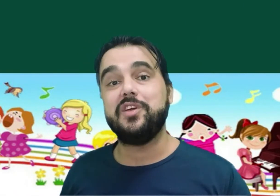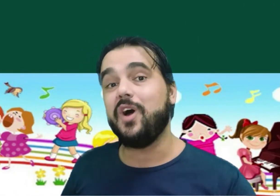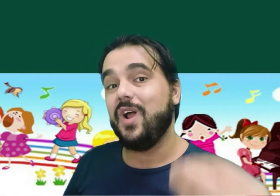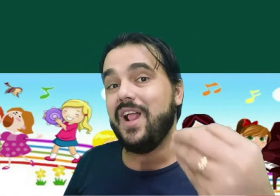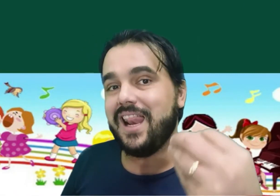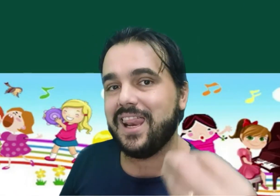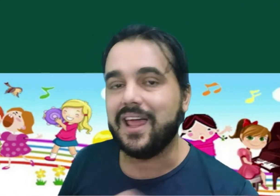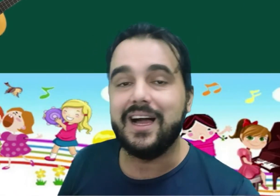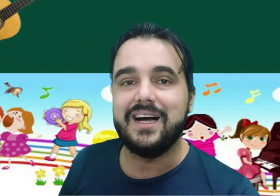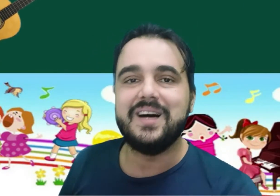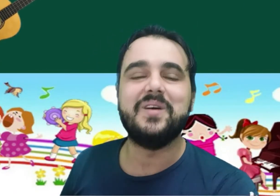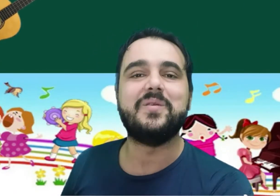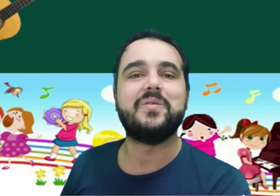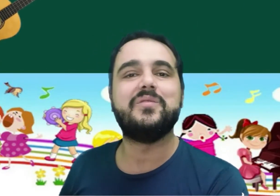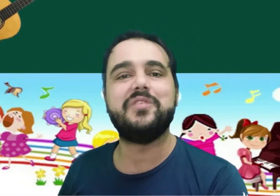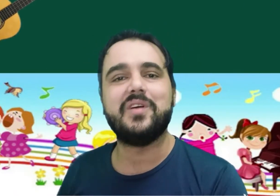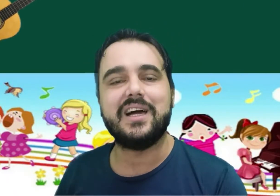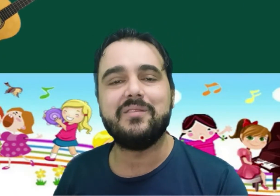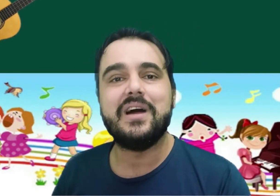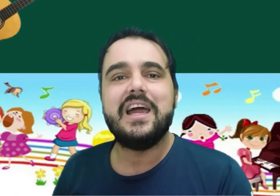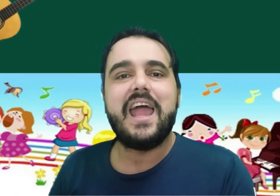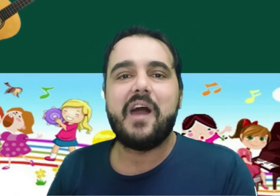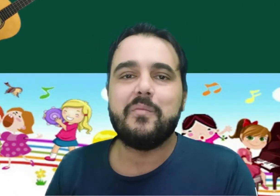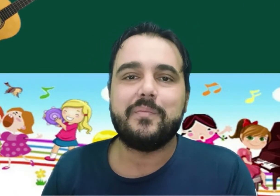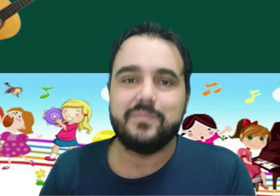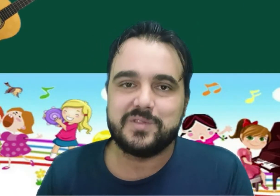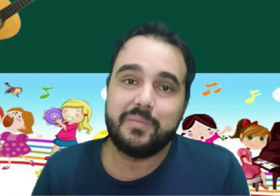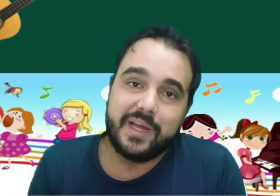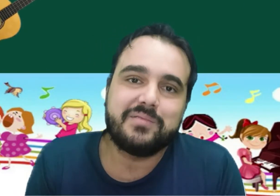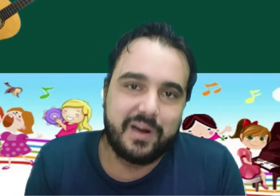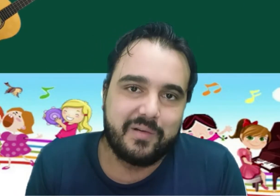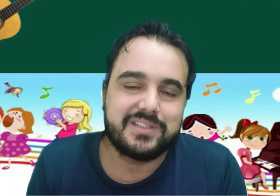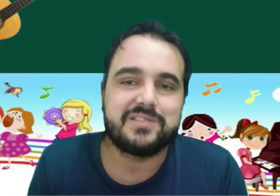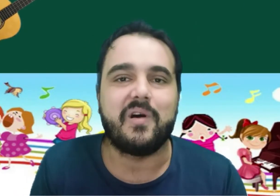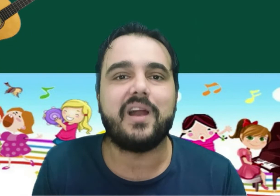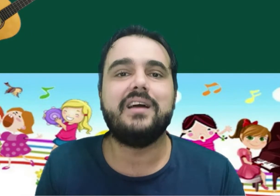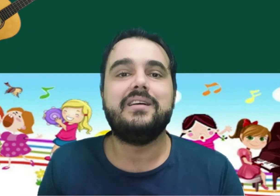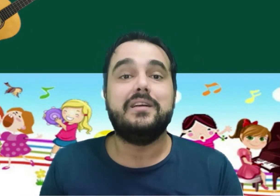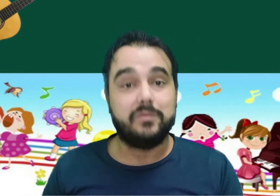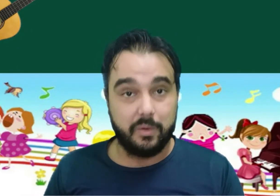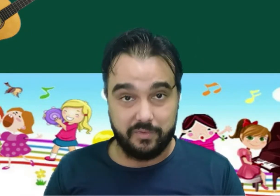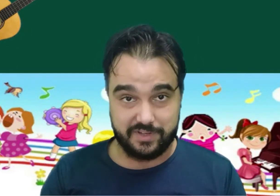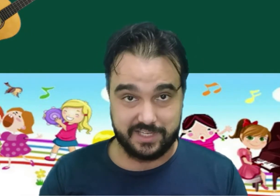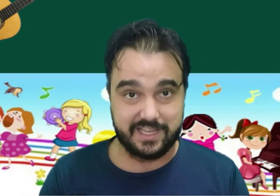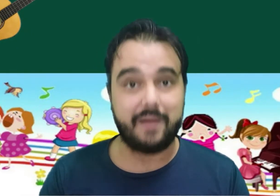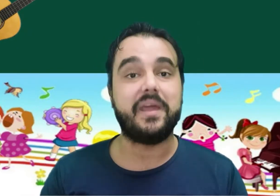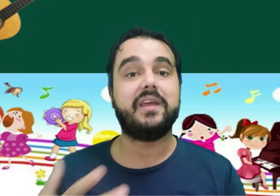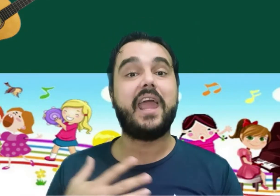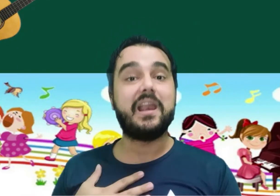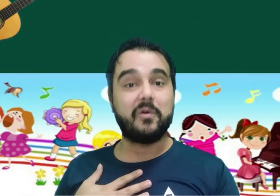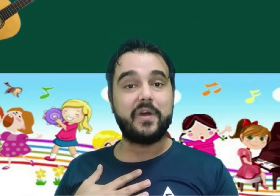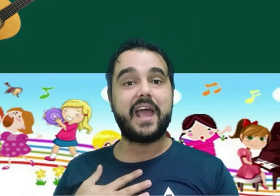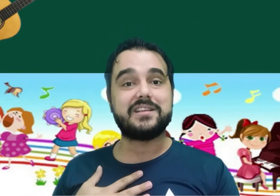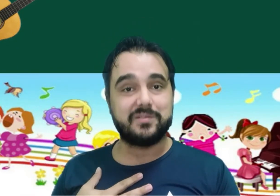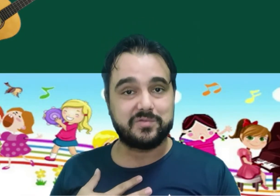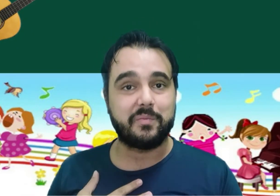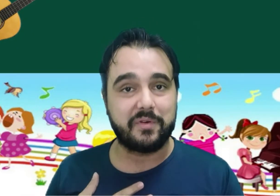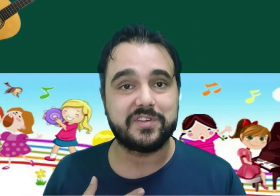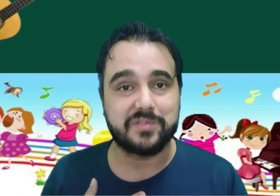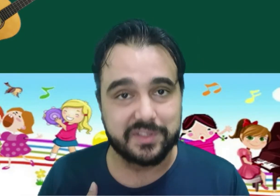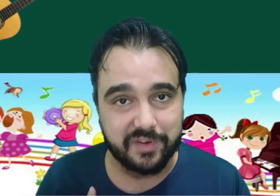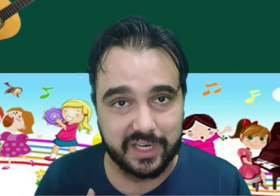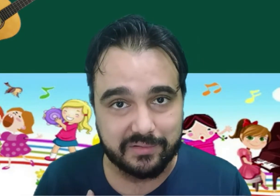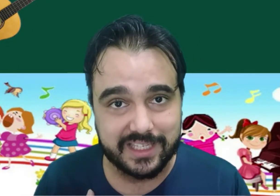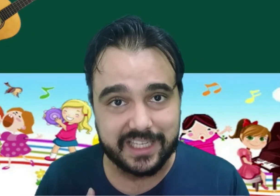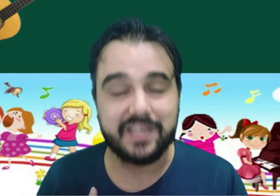o violão? O violão é um instrumento na nossa escola. Como vocês sabem, quem não conhece, eu